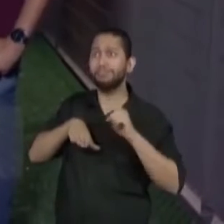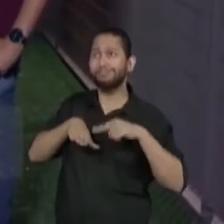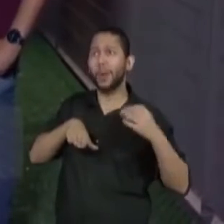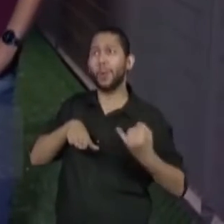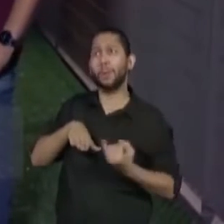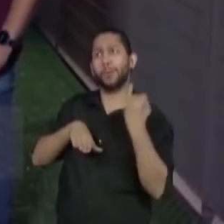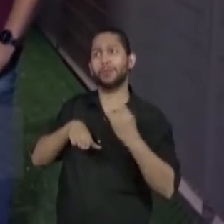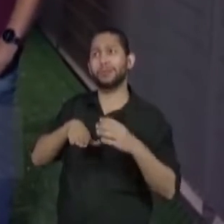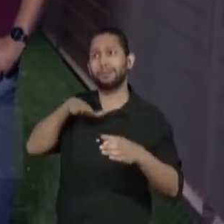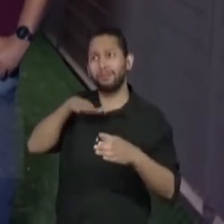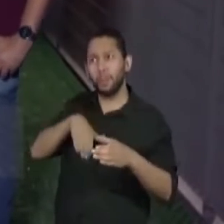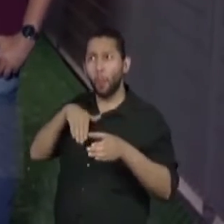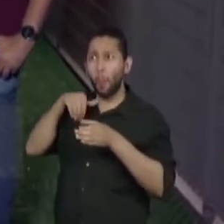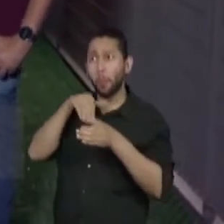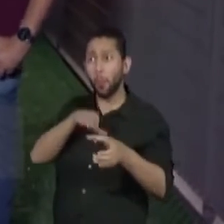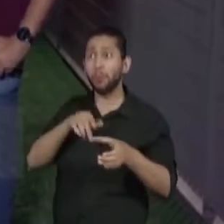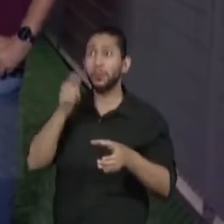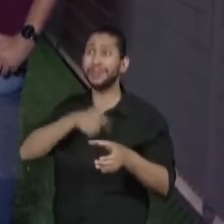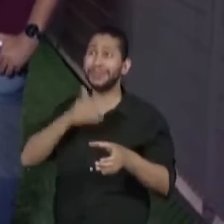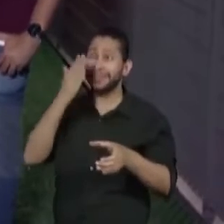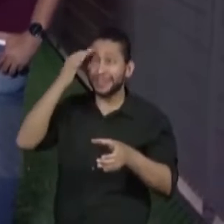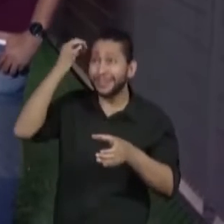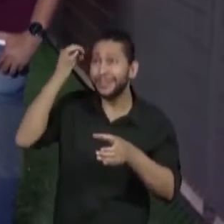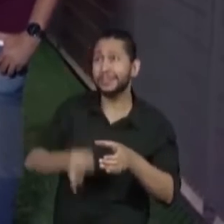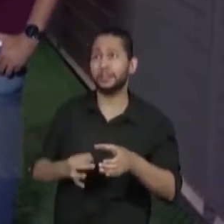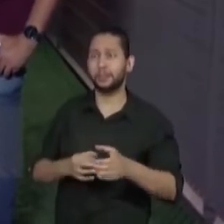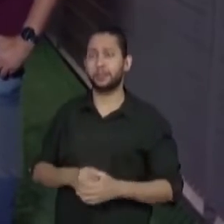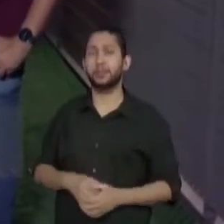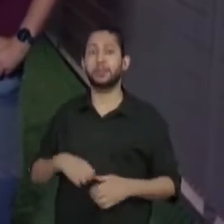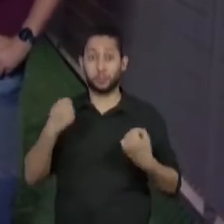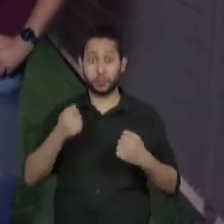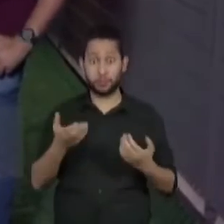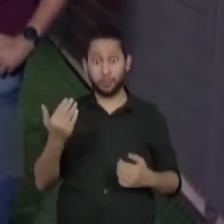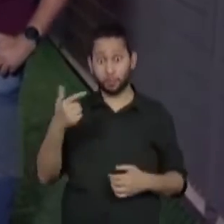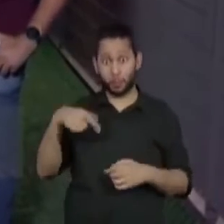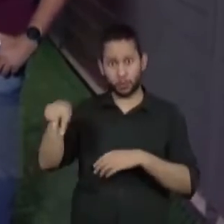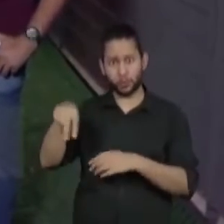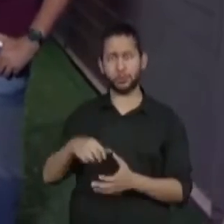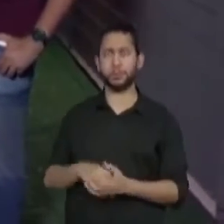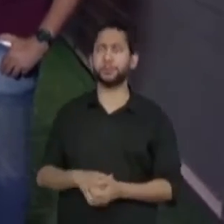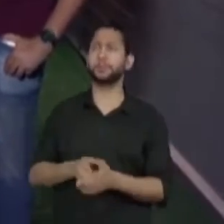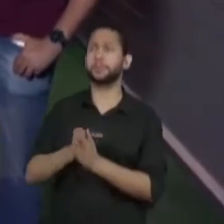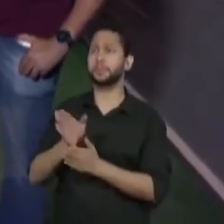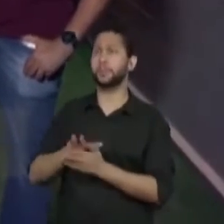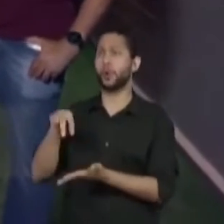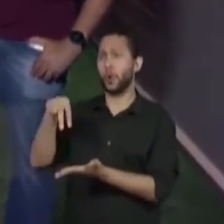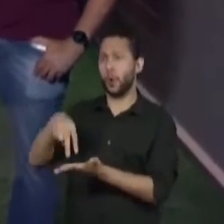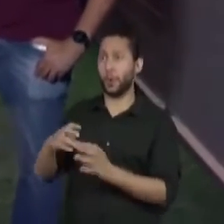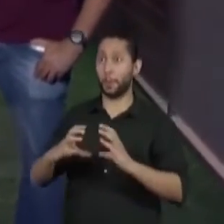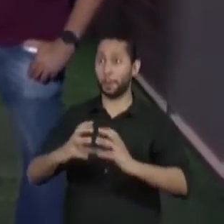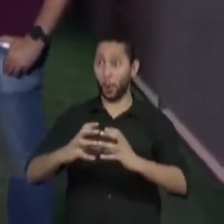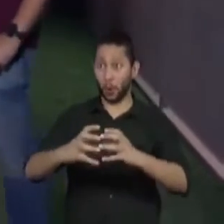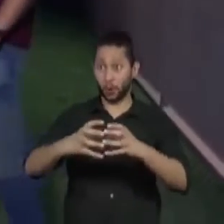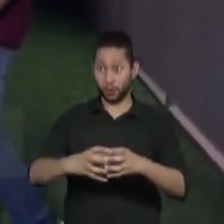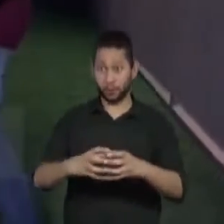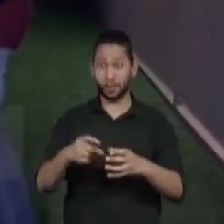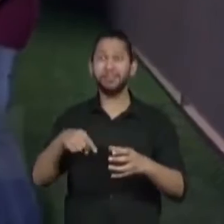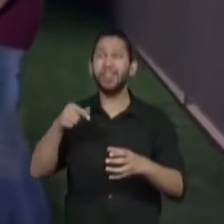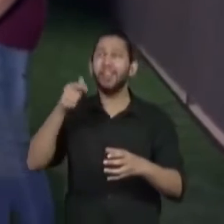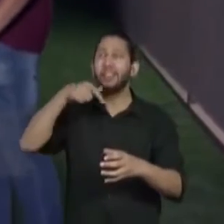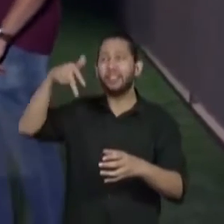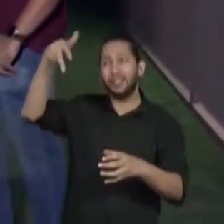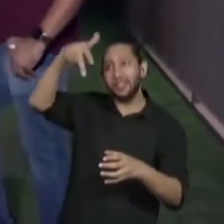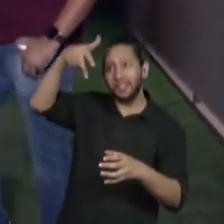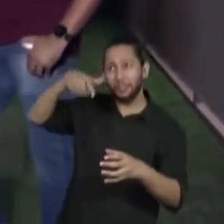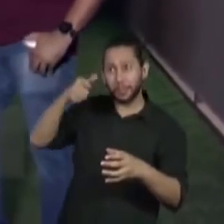poder fazer a finalização do pênalti. Então você pode se posicionar ali por gentileza. A bola vai ficar aqui no sensor. Quando